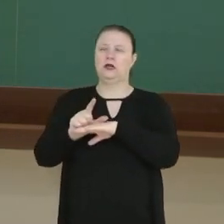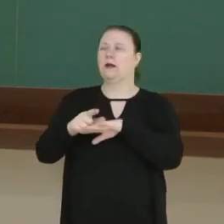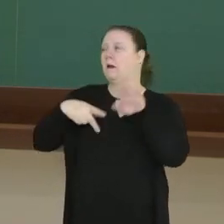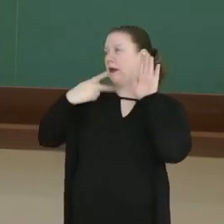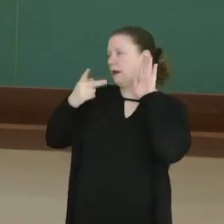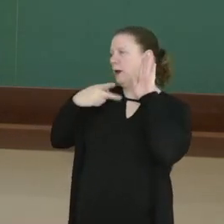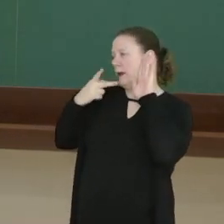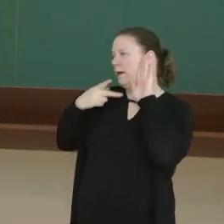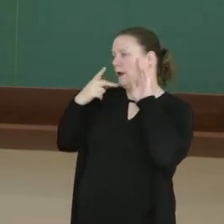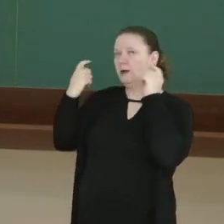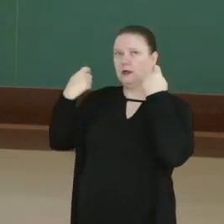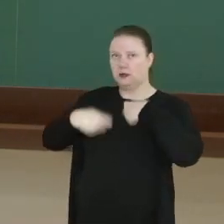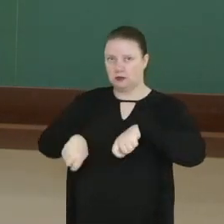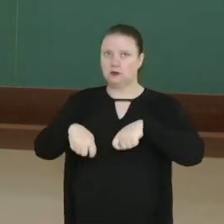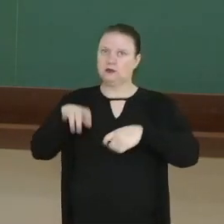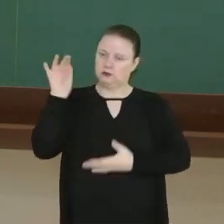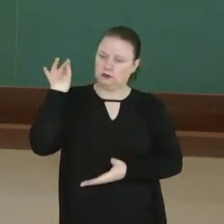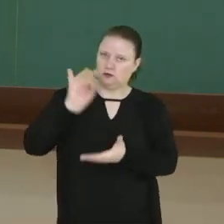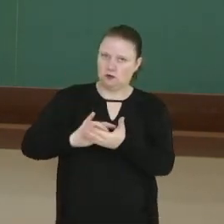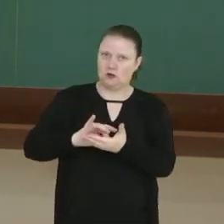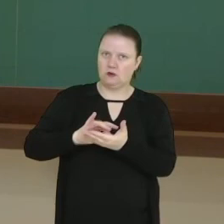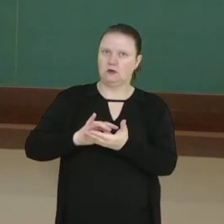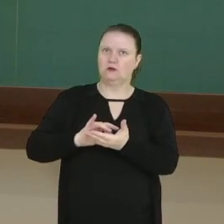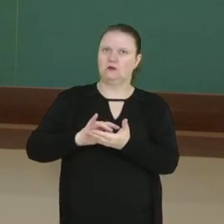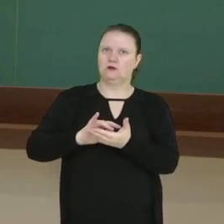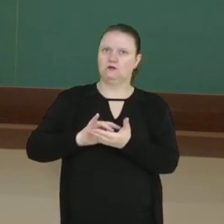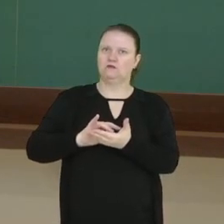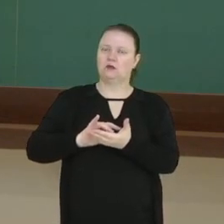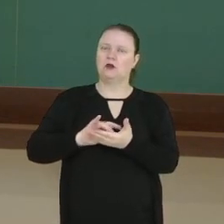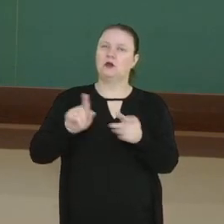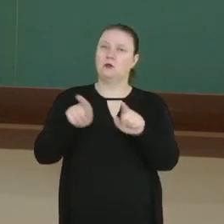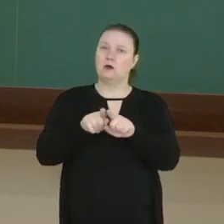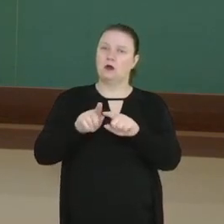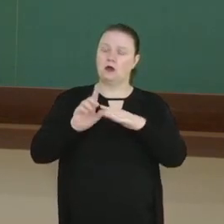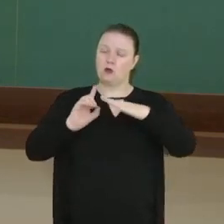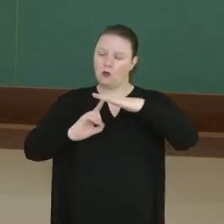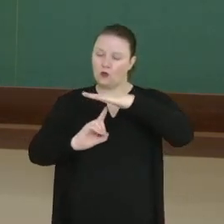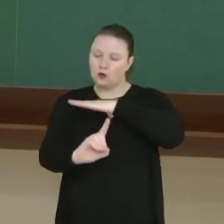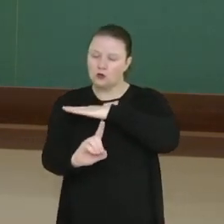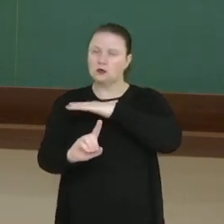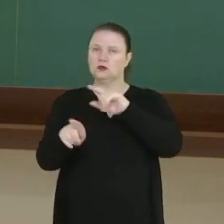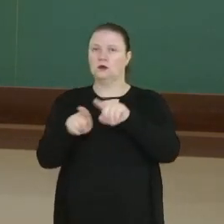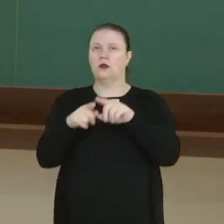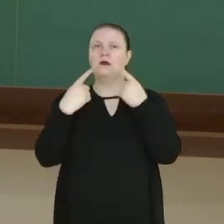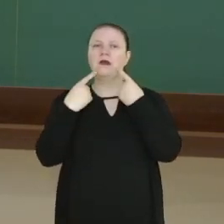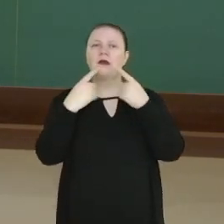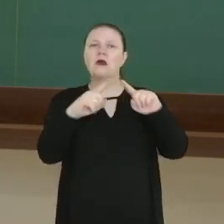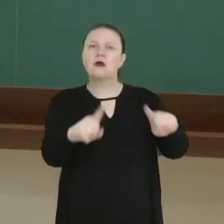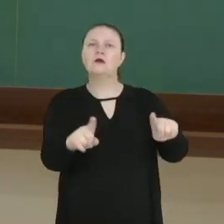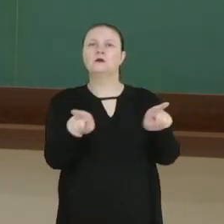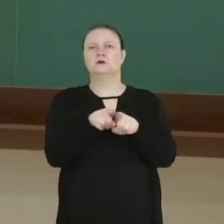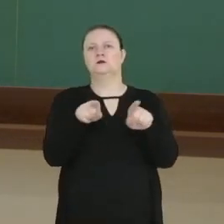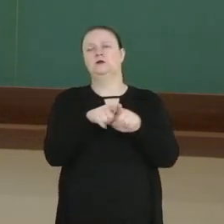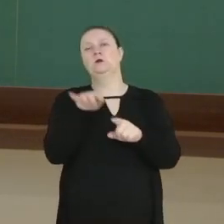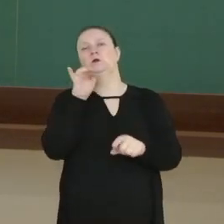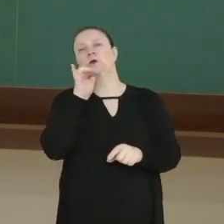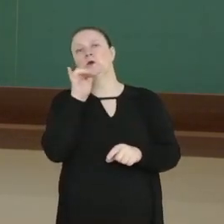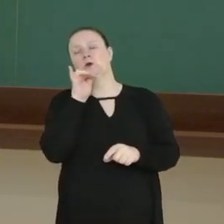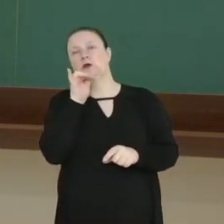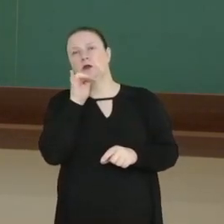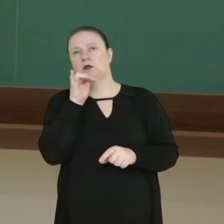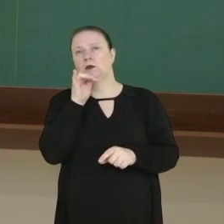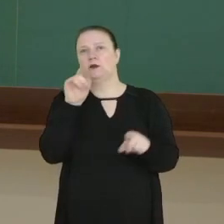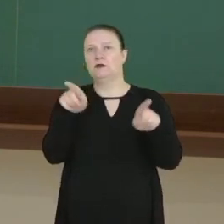ali a troca, a substituição do produto, né, quando o cliente reclama, por exemplo. Identificamos o efeito de